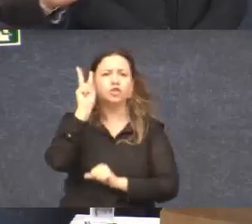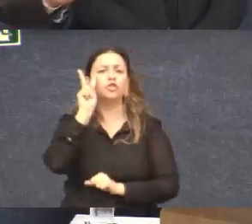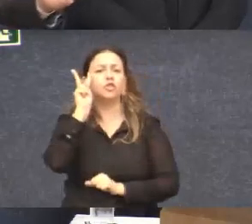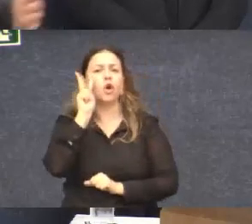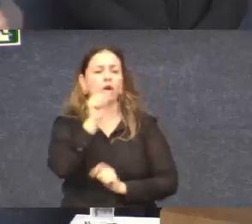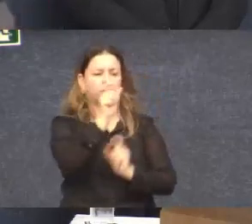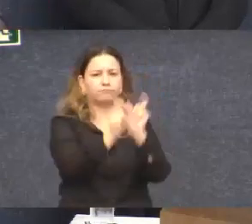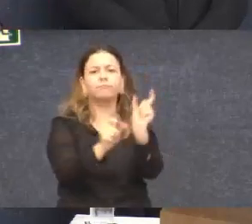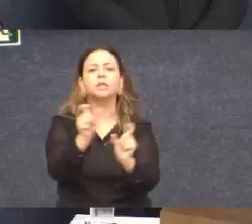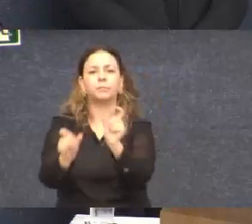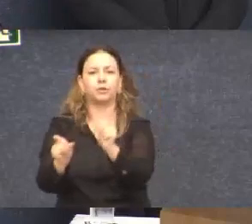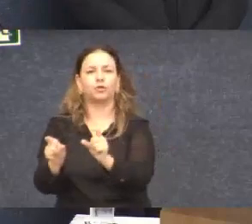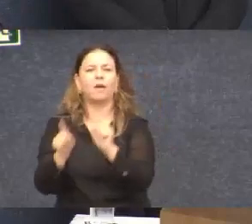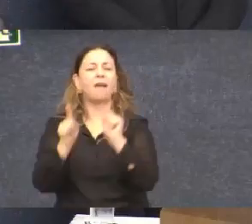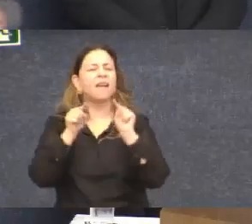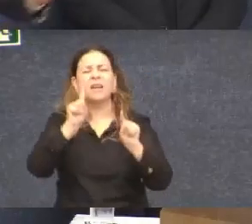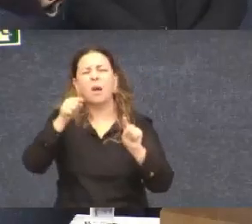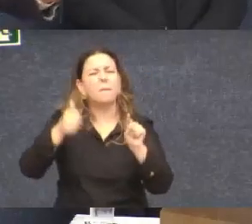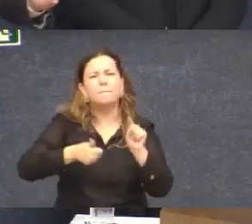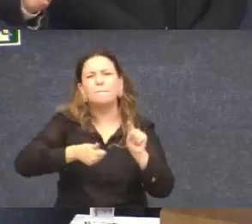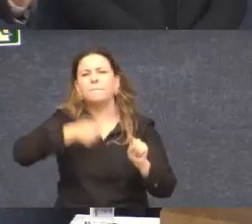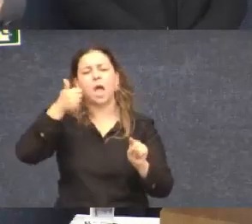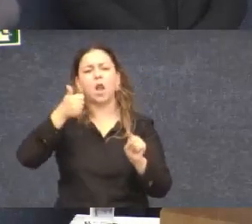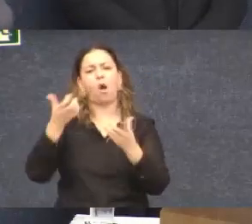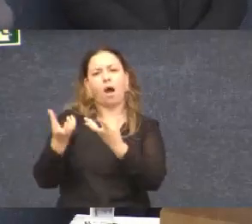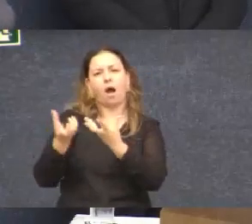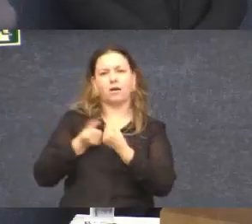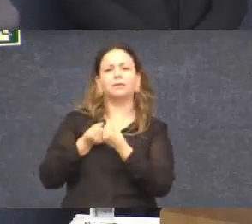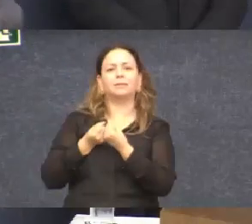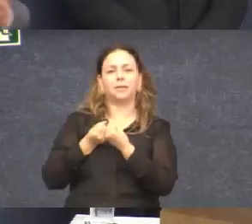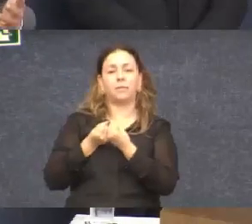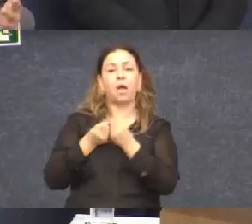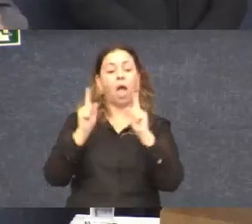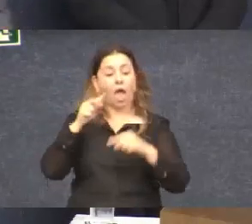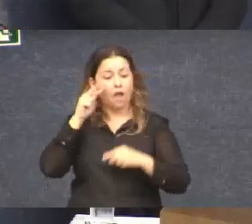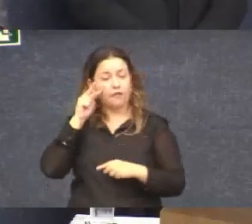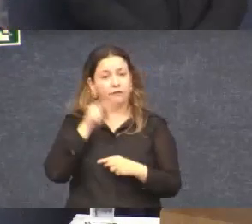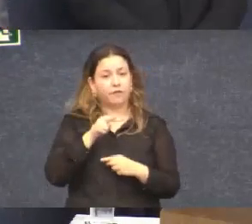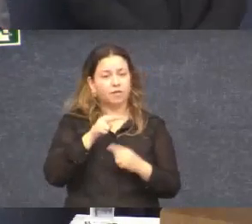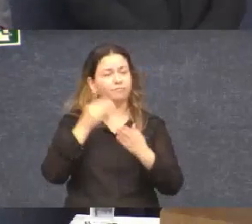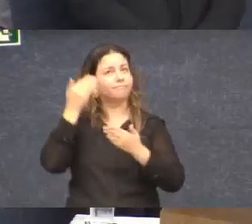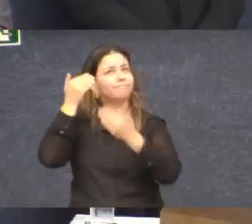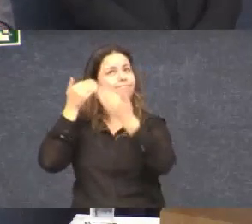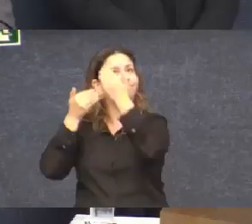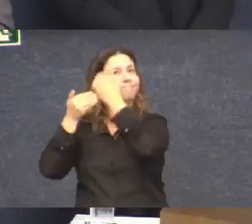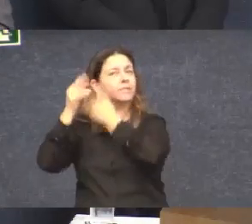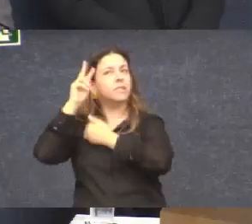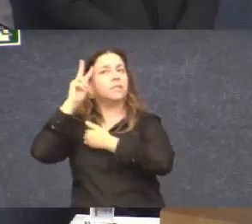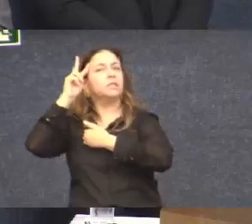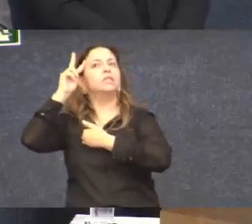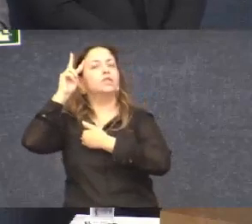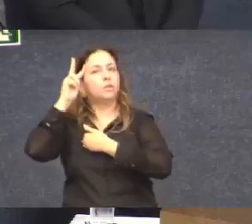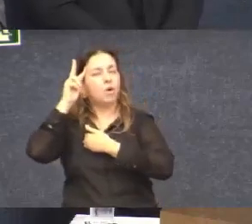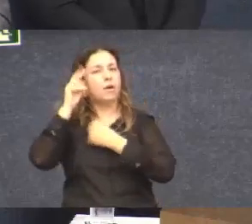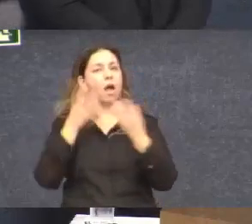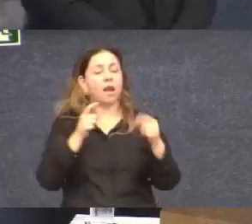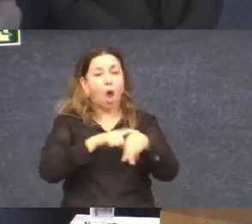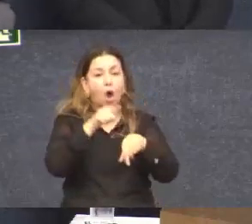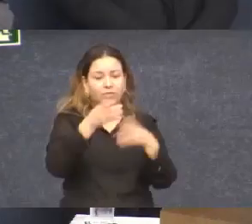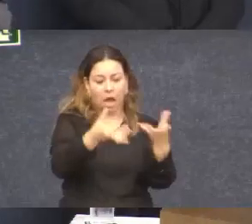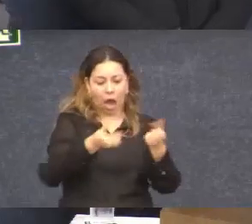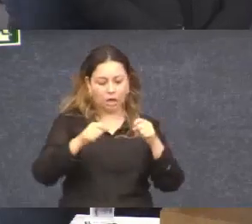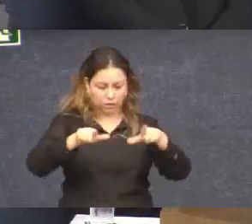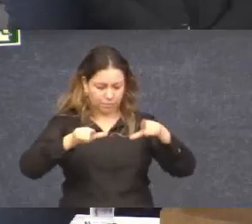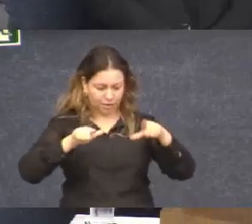pessoas. E esse é o melhor pagamento. É olhar para trás, como nessa noite, ao receber essa comenda, ao receber essa homenagem, e